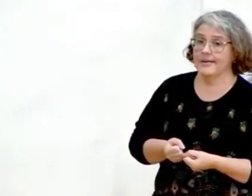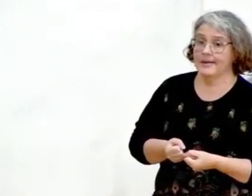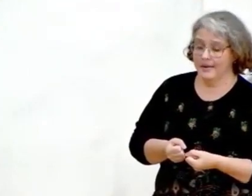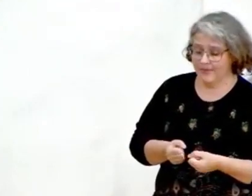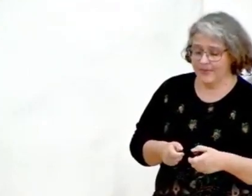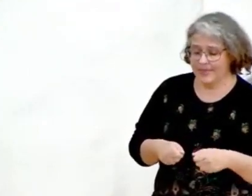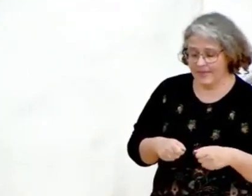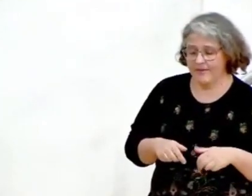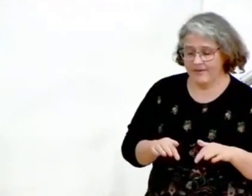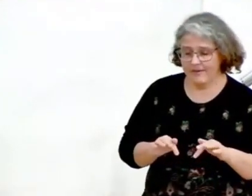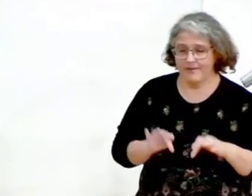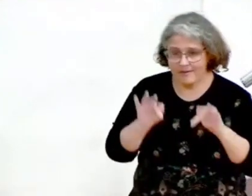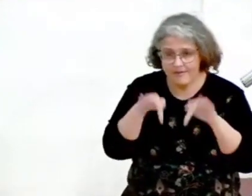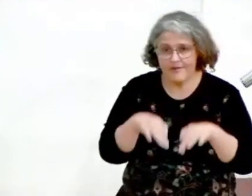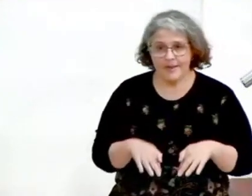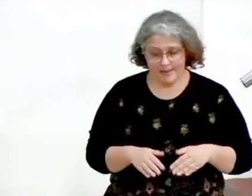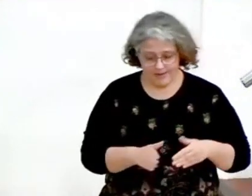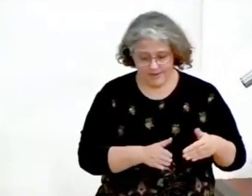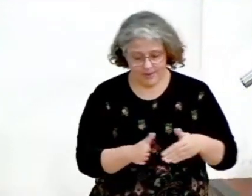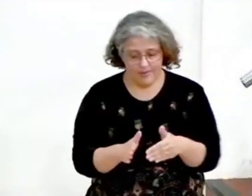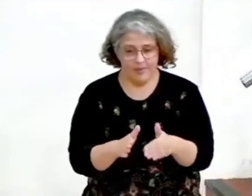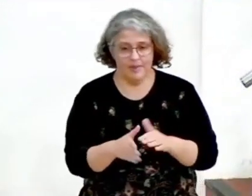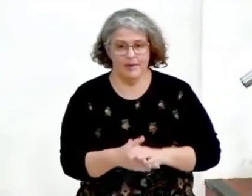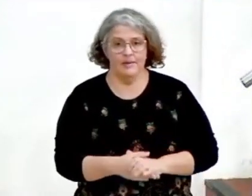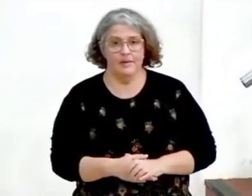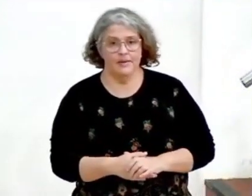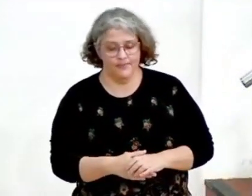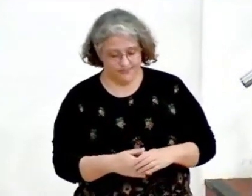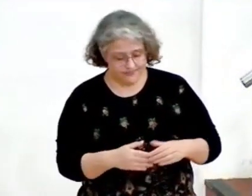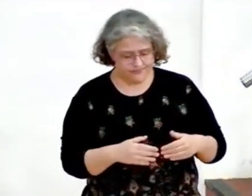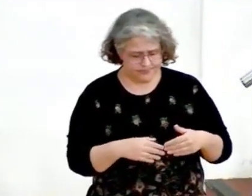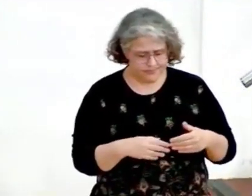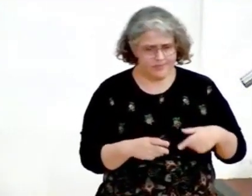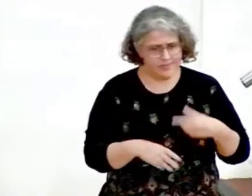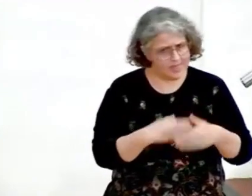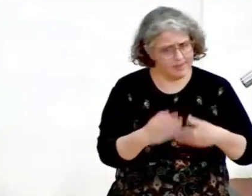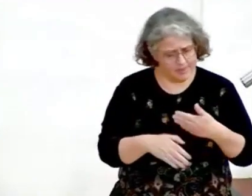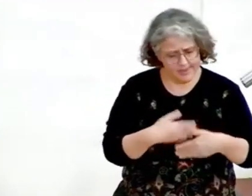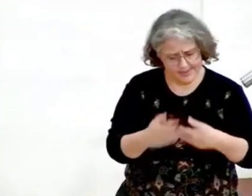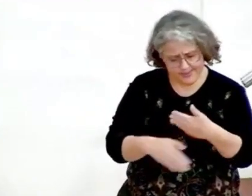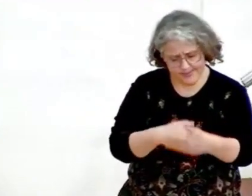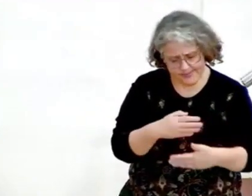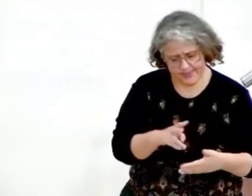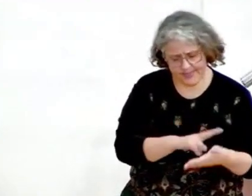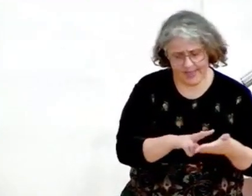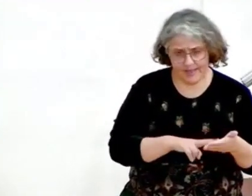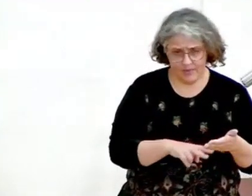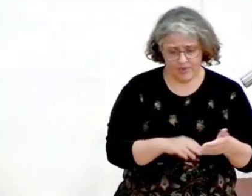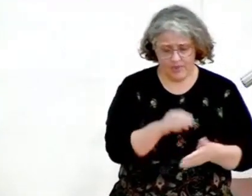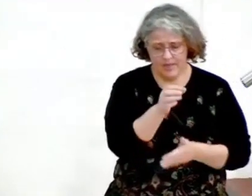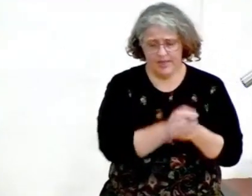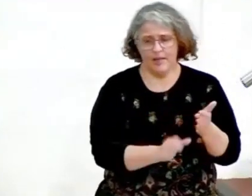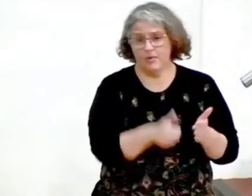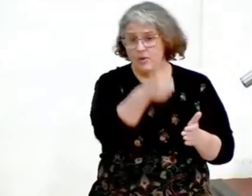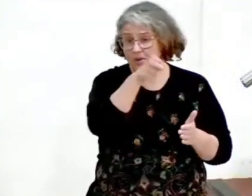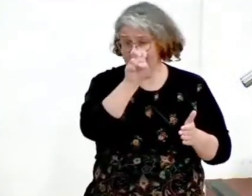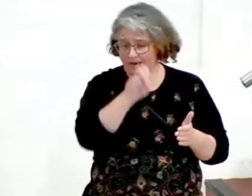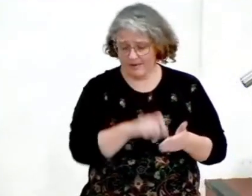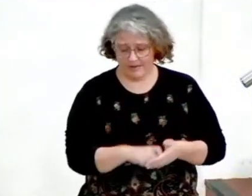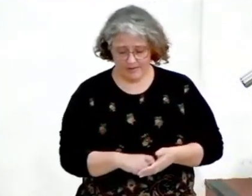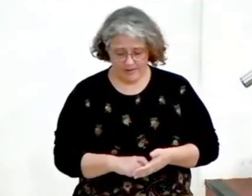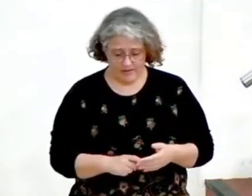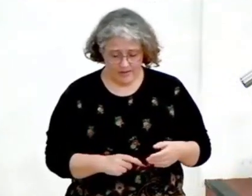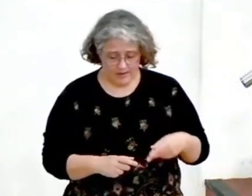caminhada dele. Mas à frente, como lemos no capítulo 15, nós temos